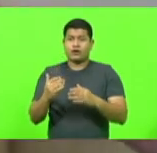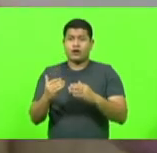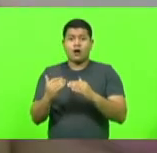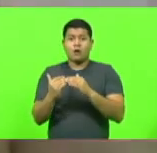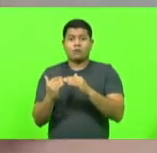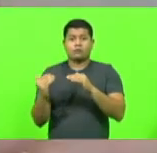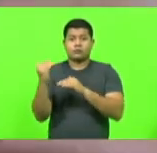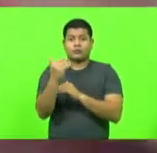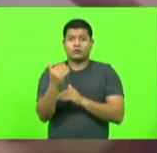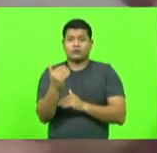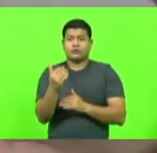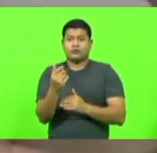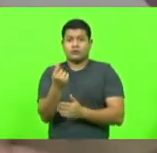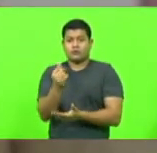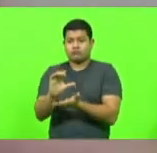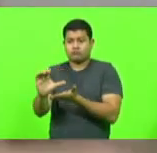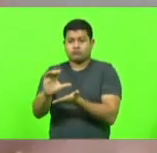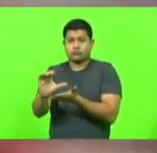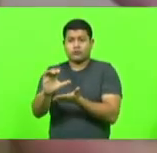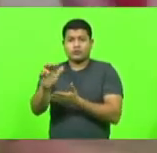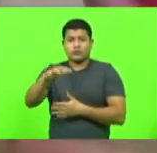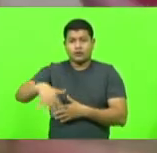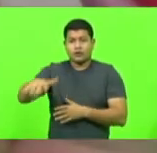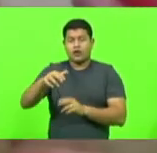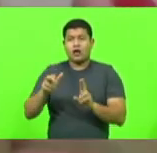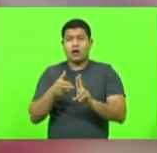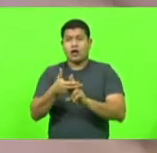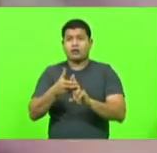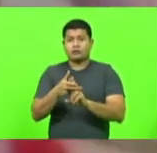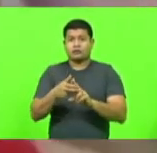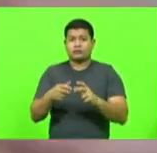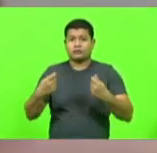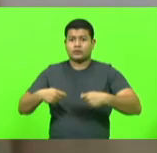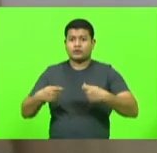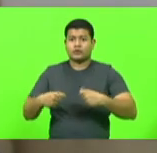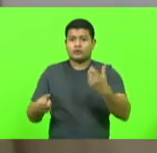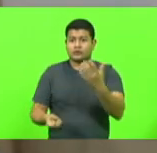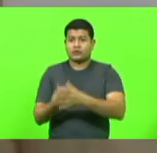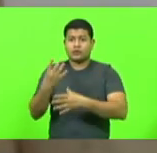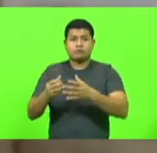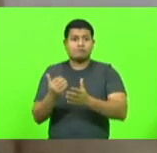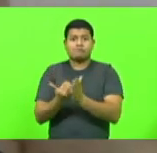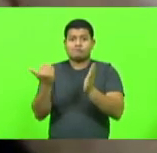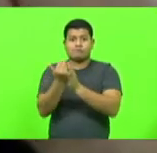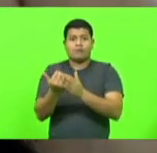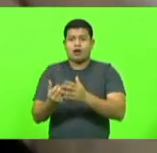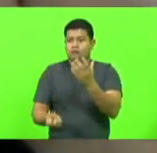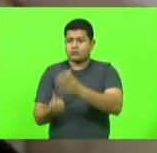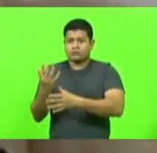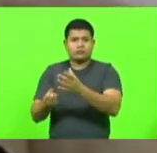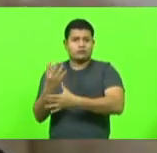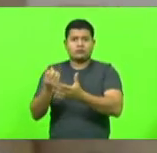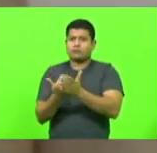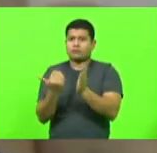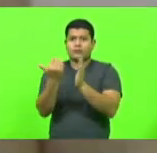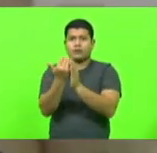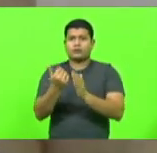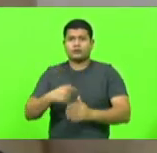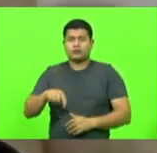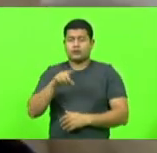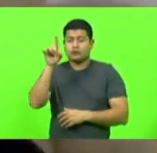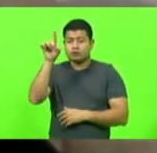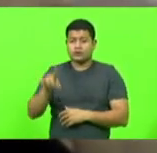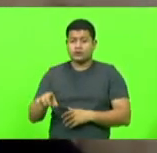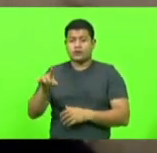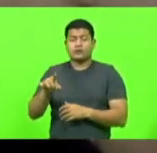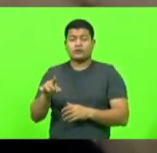a gente já pensa em aumentar a produção, já tem que aumentar a produção, né? Então, assim, nós como diretora, gestora da ASAPAES,